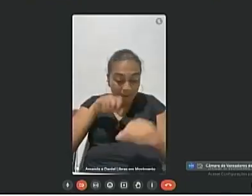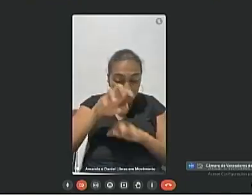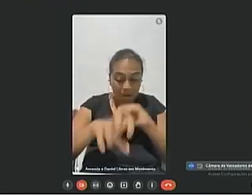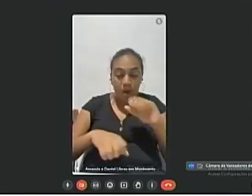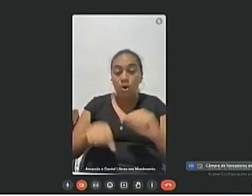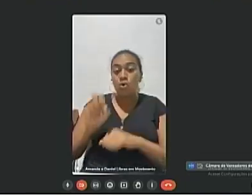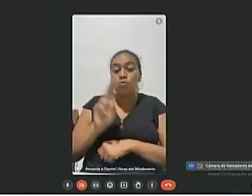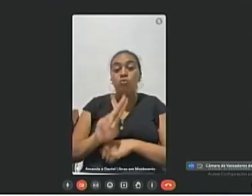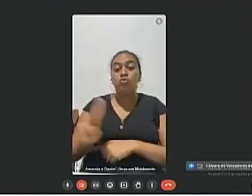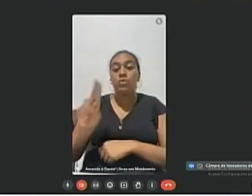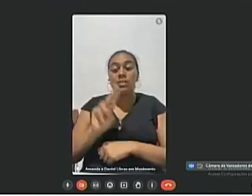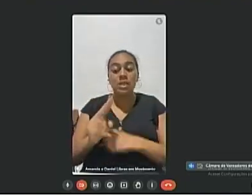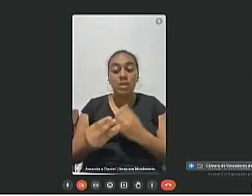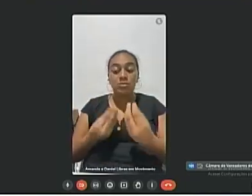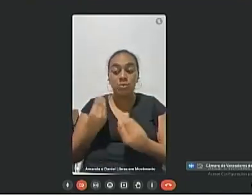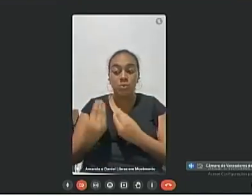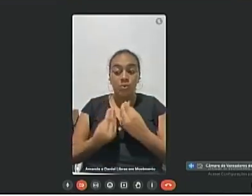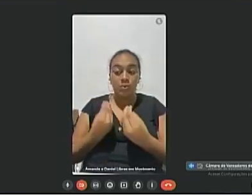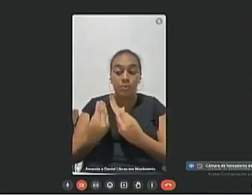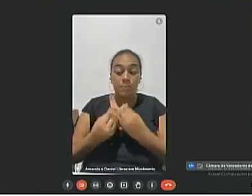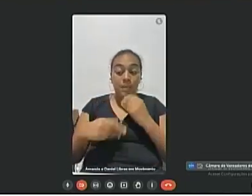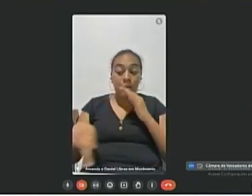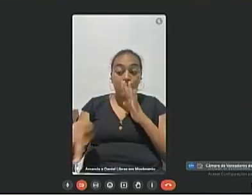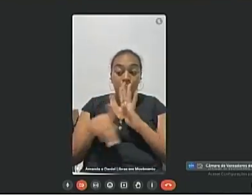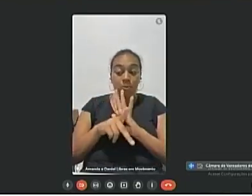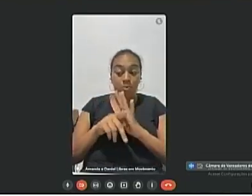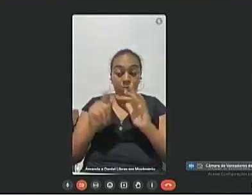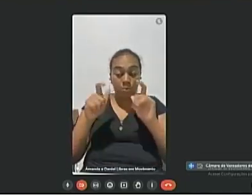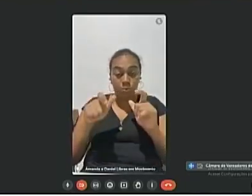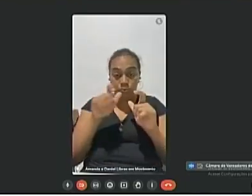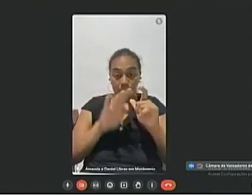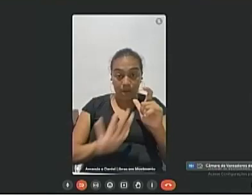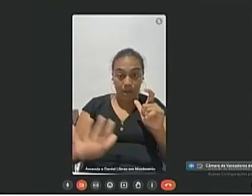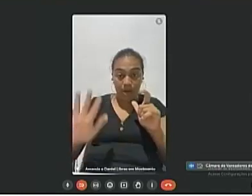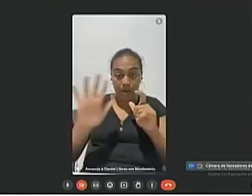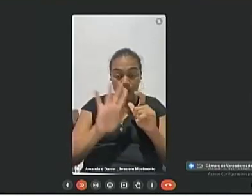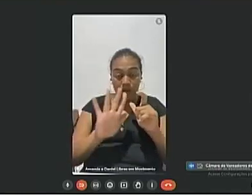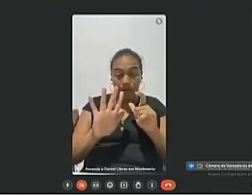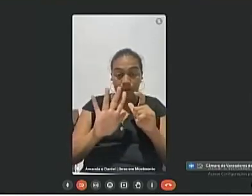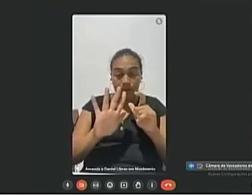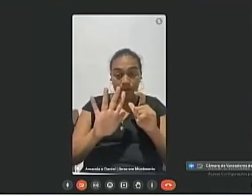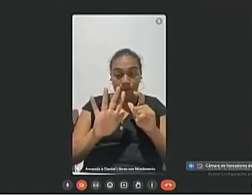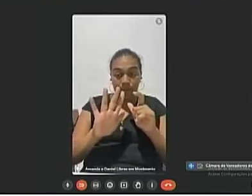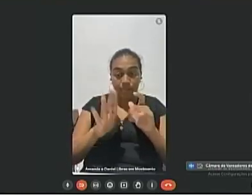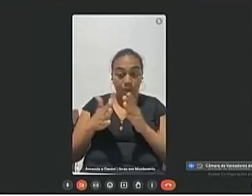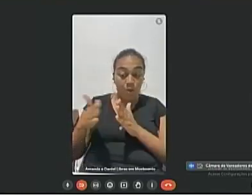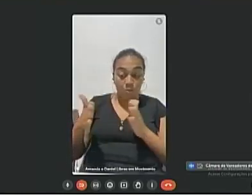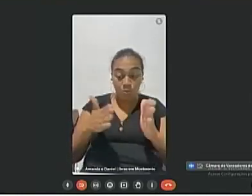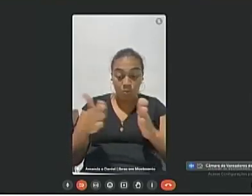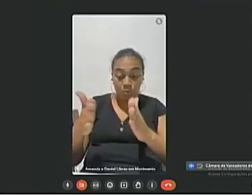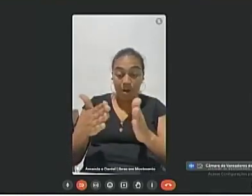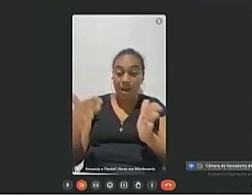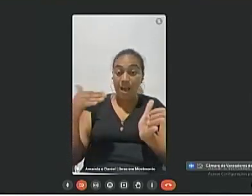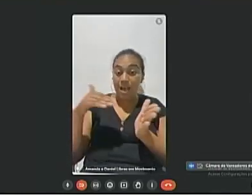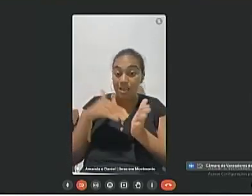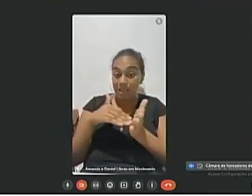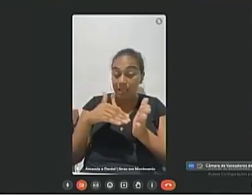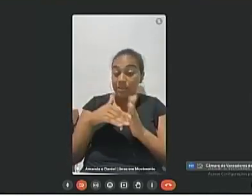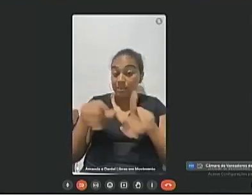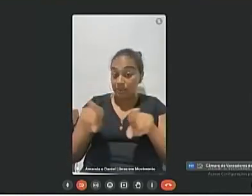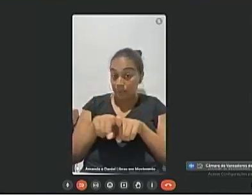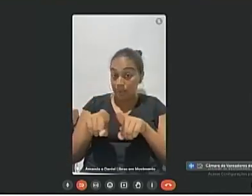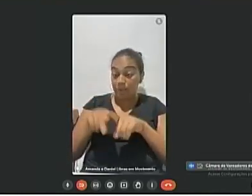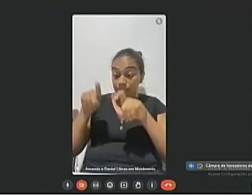utilizado na nossa própria região em conservação de estradas, ruas e até pavimentação de vias urbanas ou